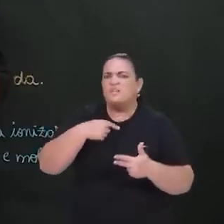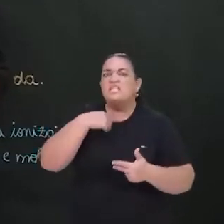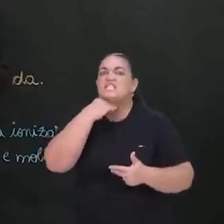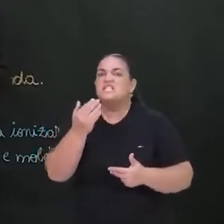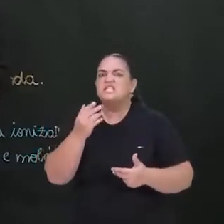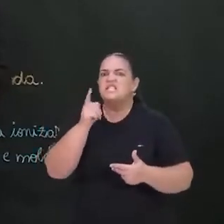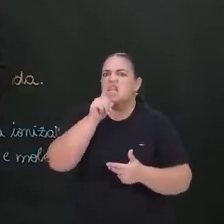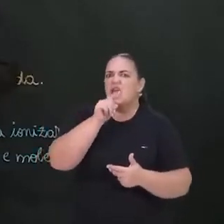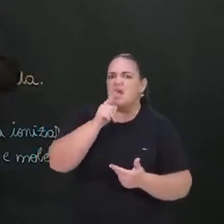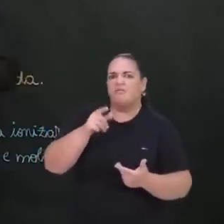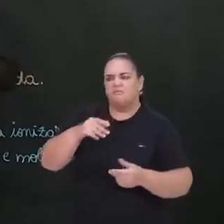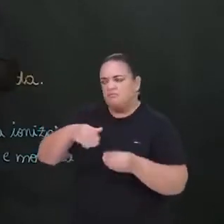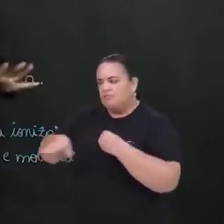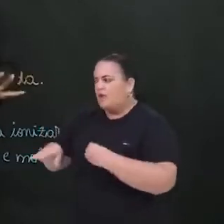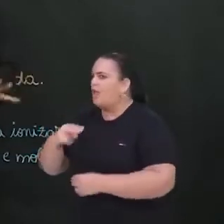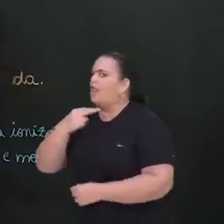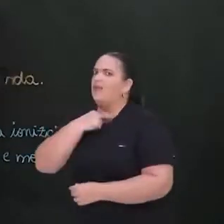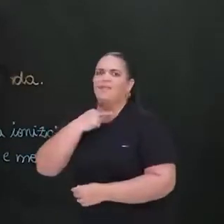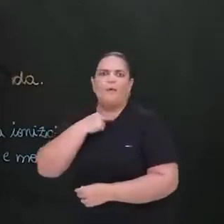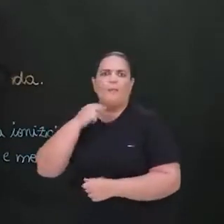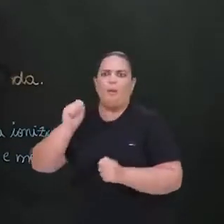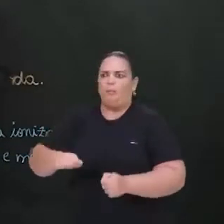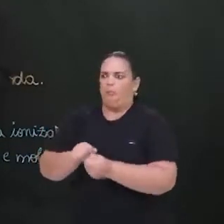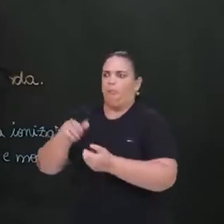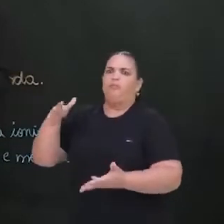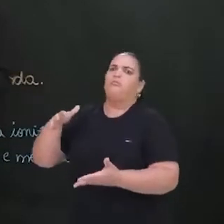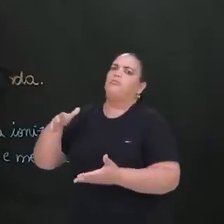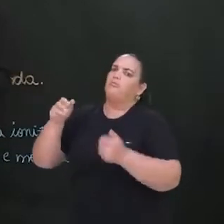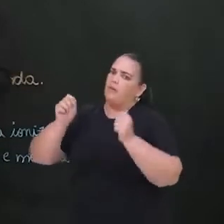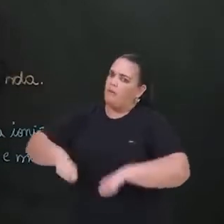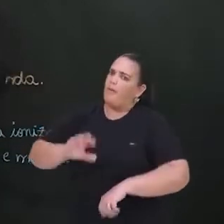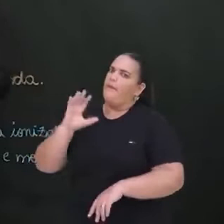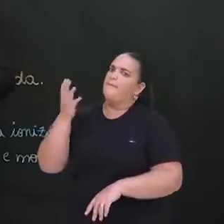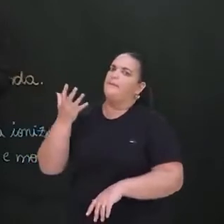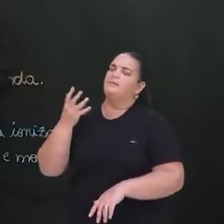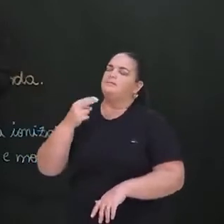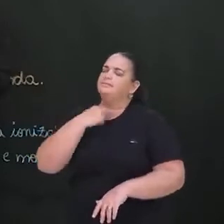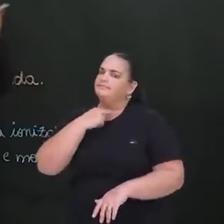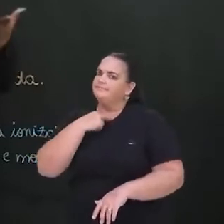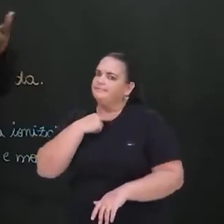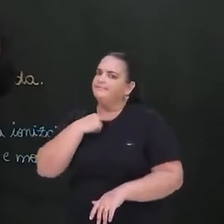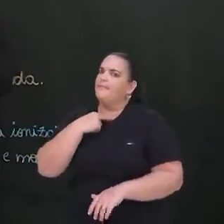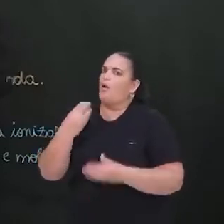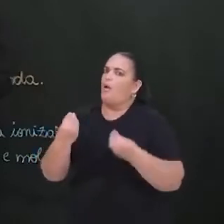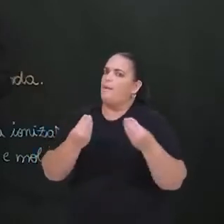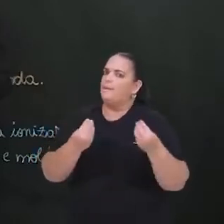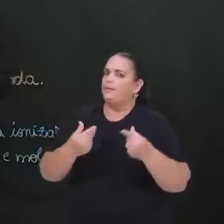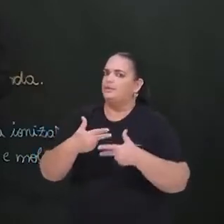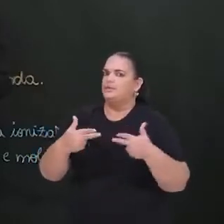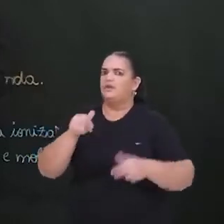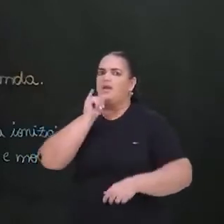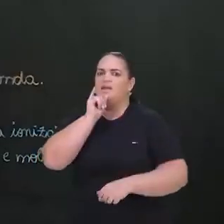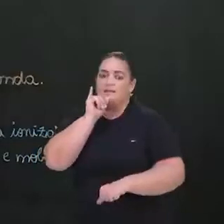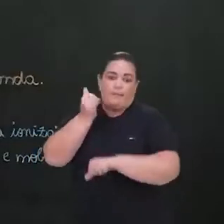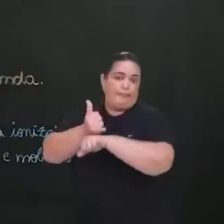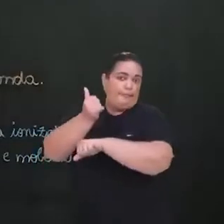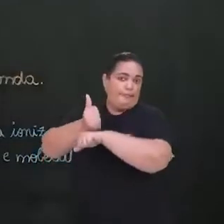ter explosão, pode incendiar, por isso tem uma série de coisas que você não pode colocar no aparelho micro-ondas. Por exemplo, alumínio.